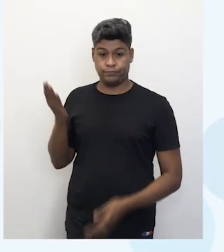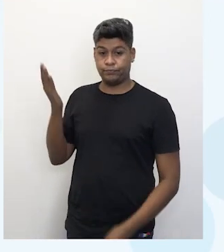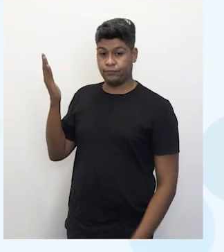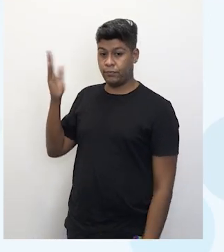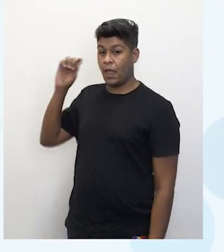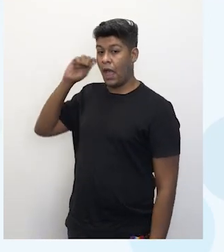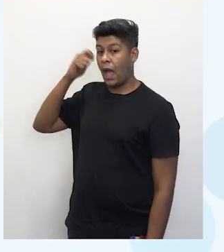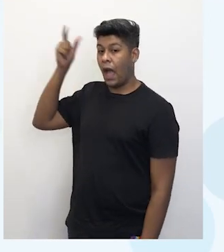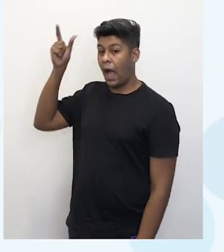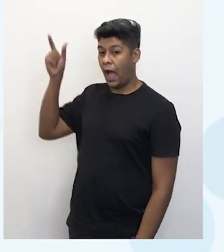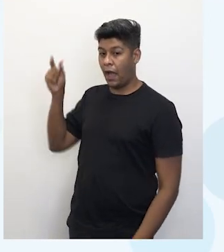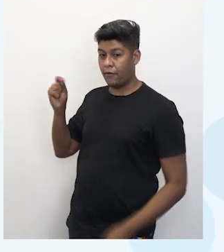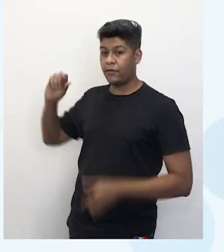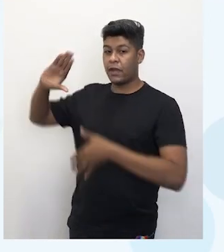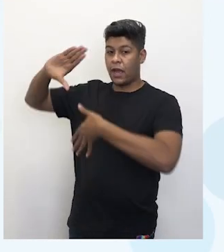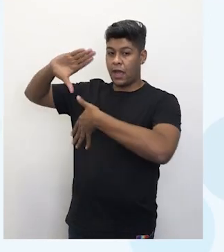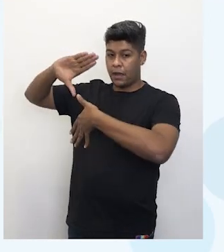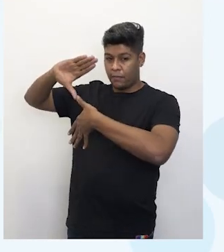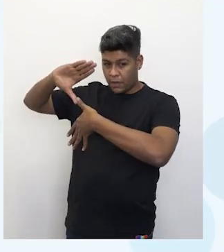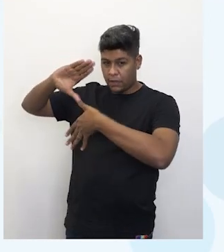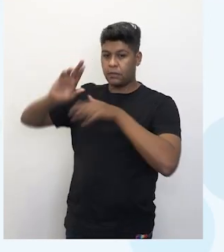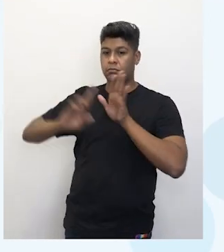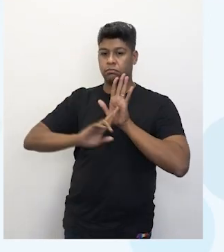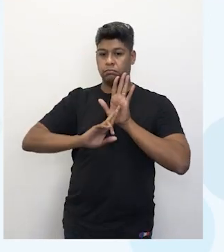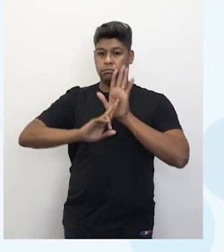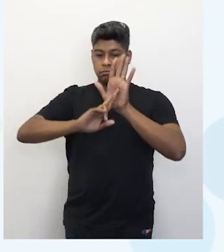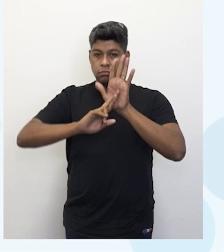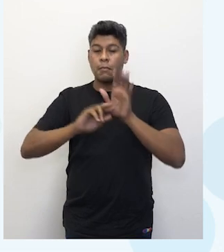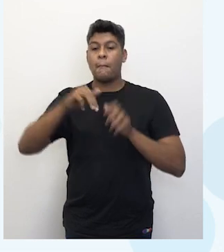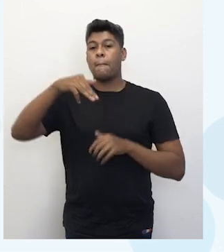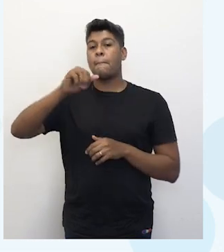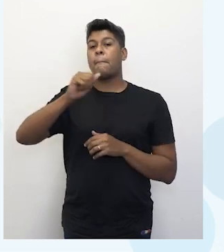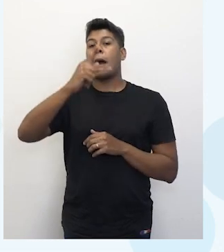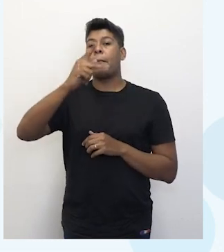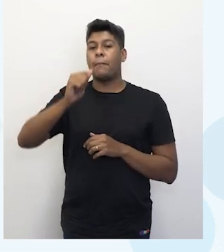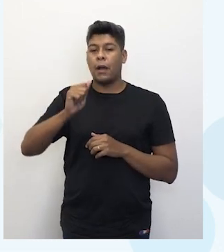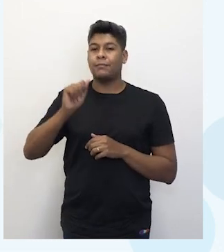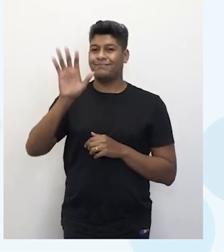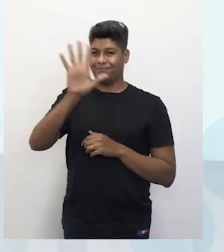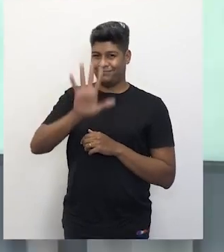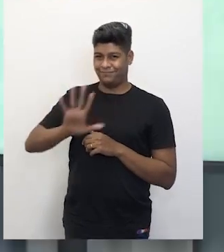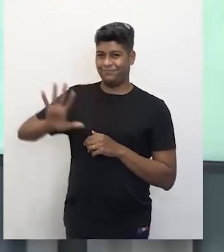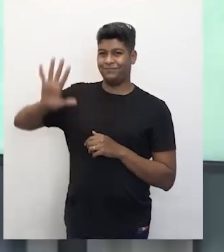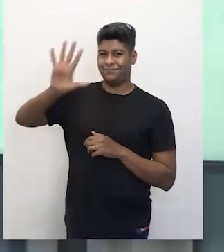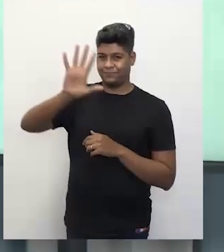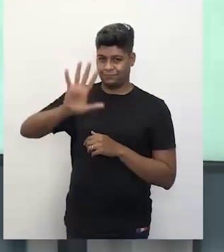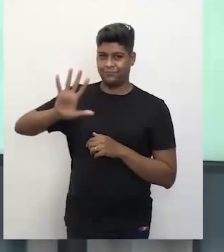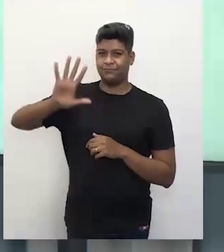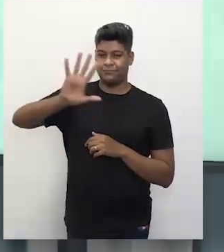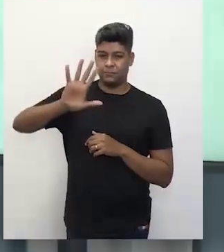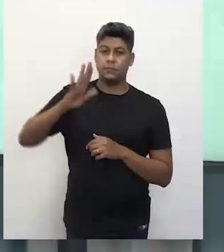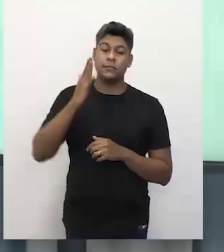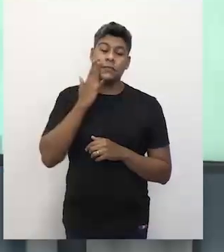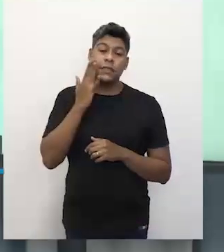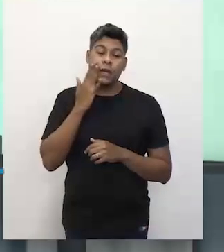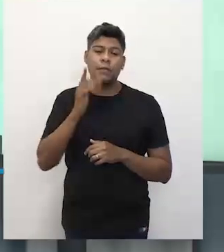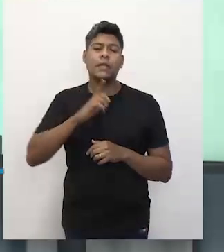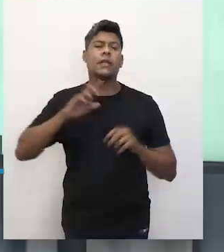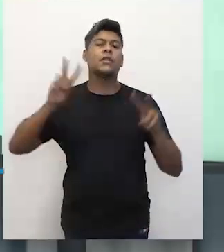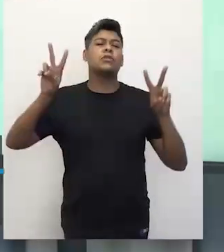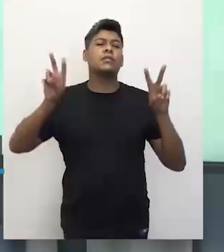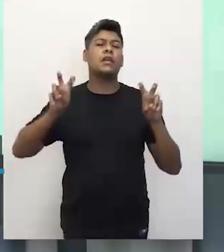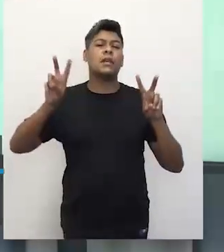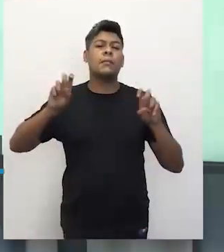África e América através da representação cartográfica Então vai ser uma representação até de um